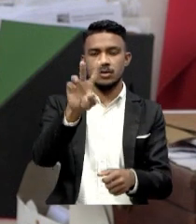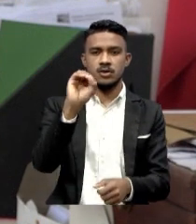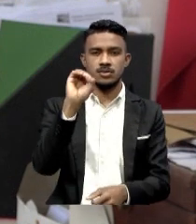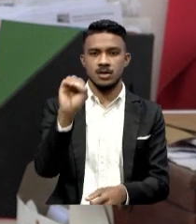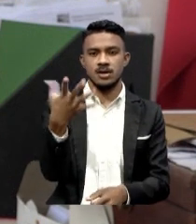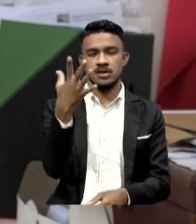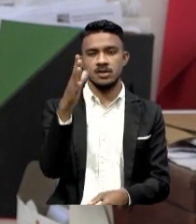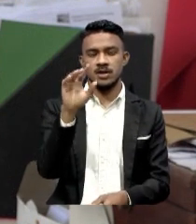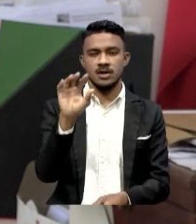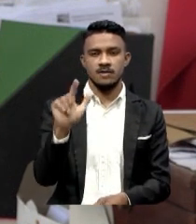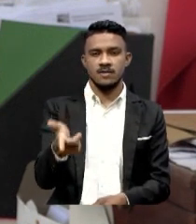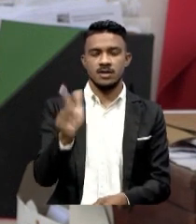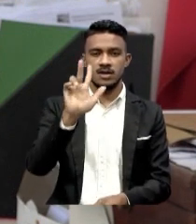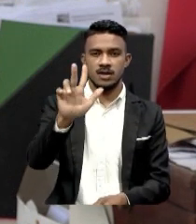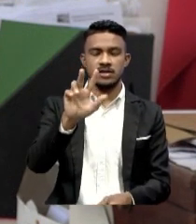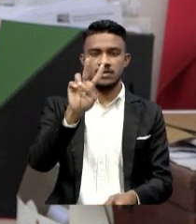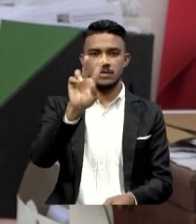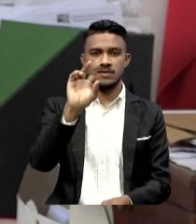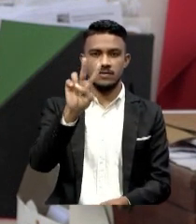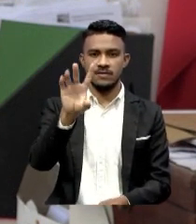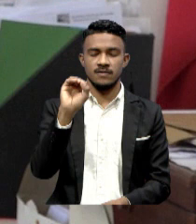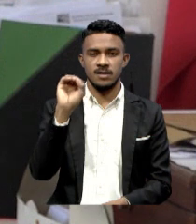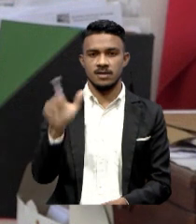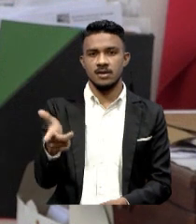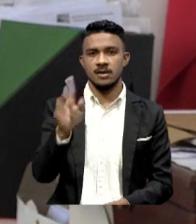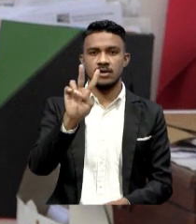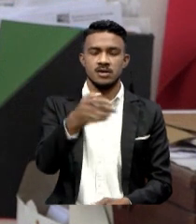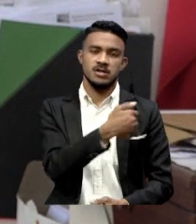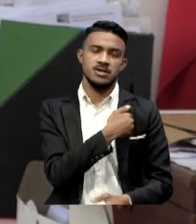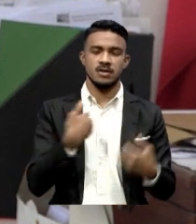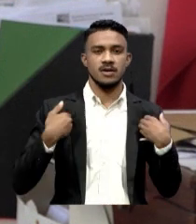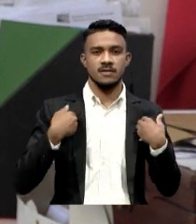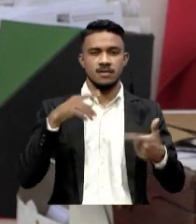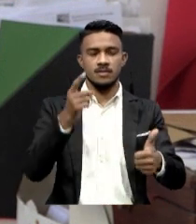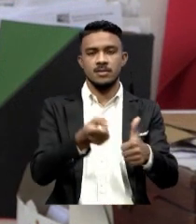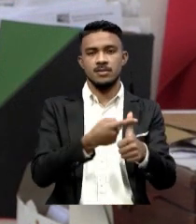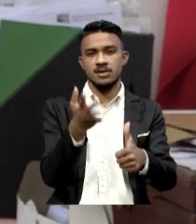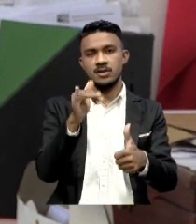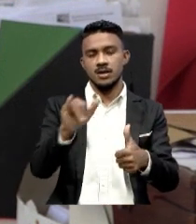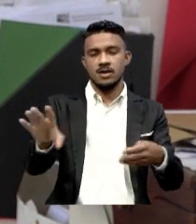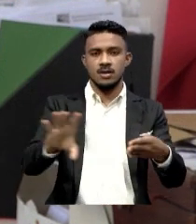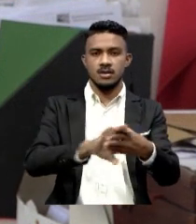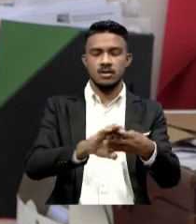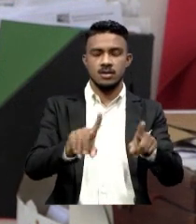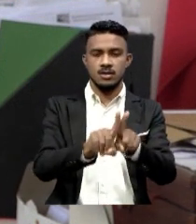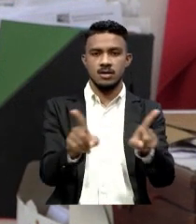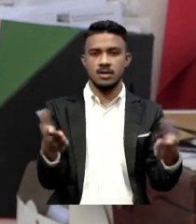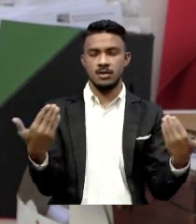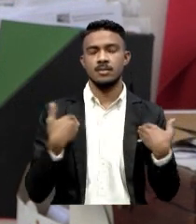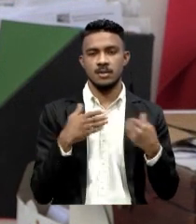tamba, sem suspendido, 2022, se dá clau, 5 em 5 anos. Fase da ULU, nem se reclama o cartão eleitoral, não é bem, macan,